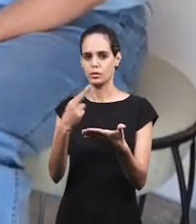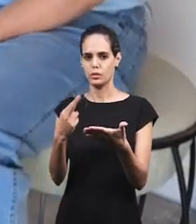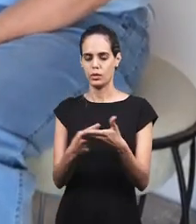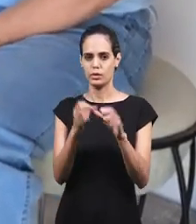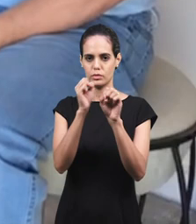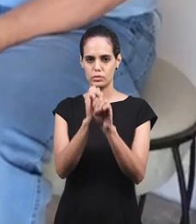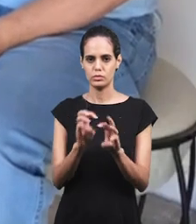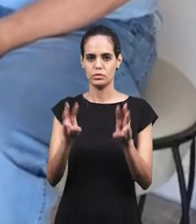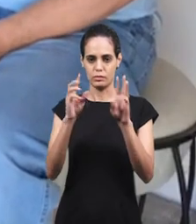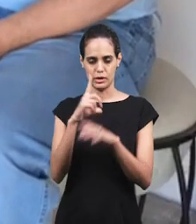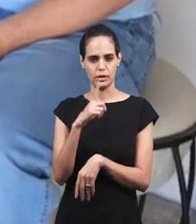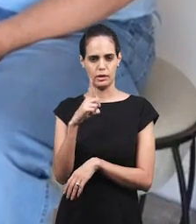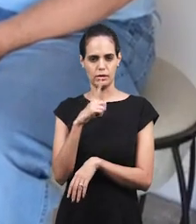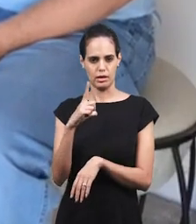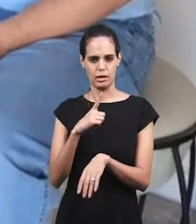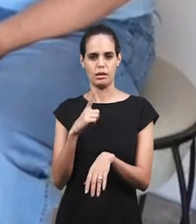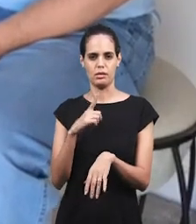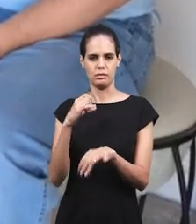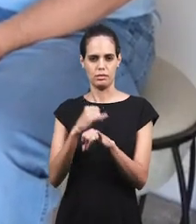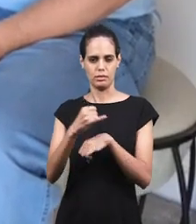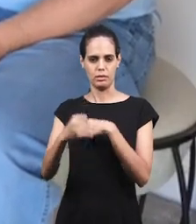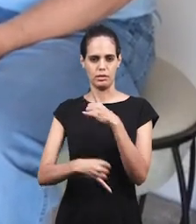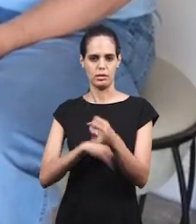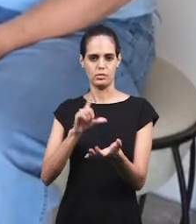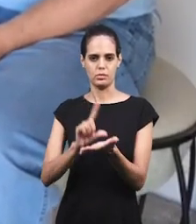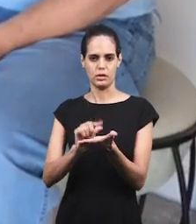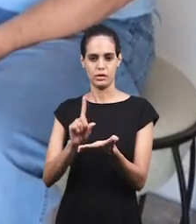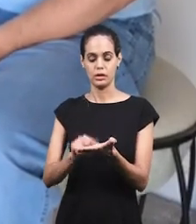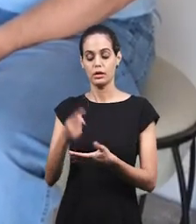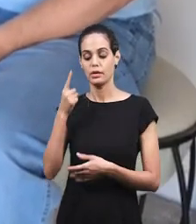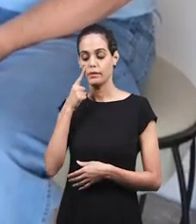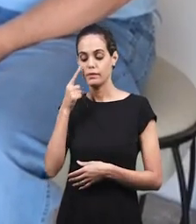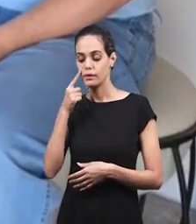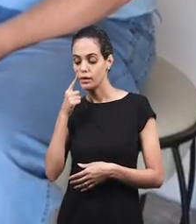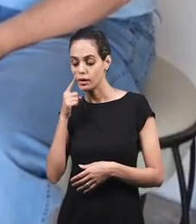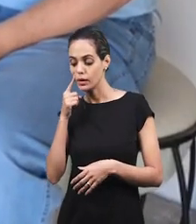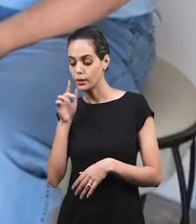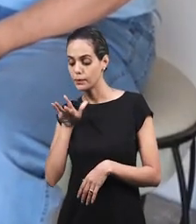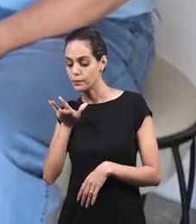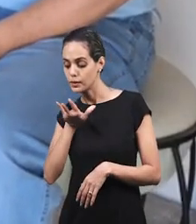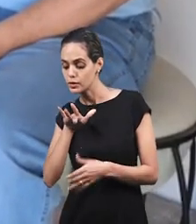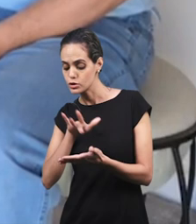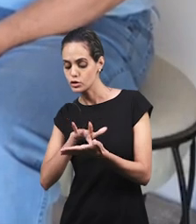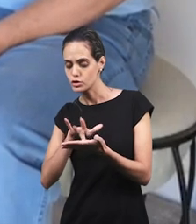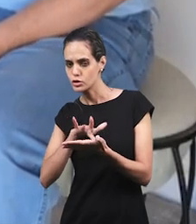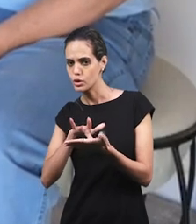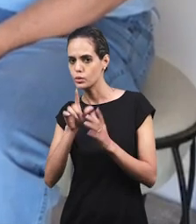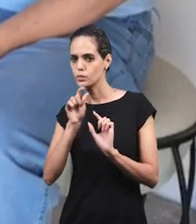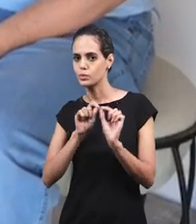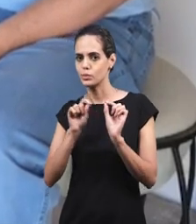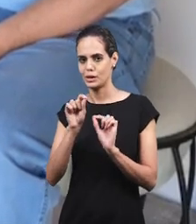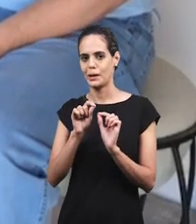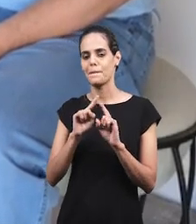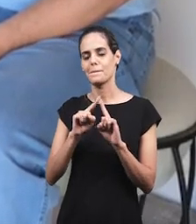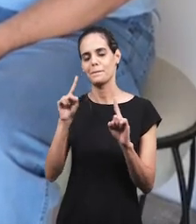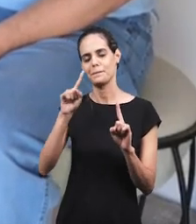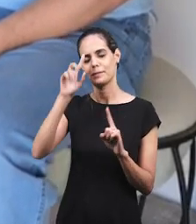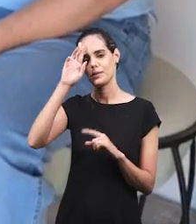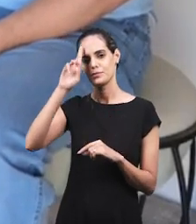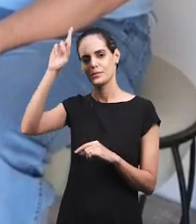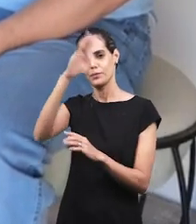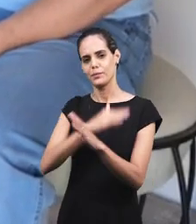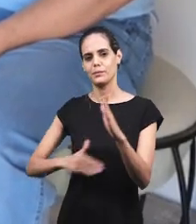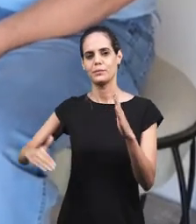desses softwares, aquilo que ela está olhando, aquilo que ela está vendo, para poder melhor orientar. Mas em tudo o Senhor